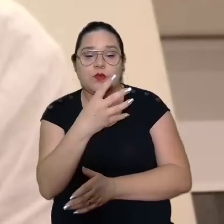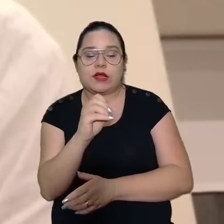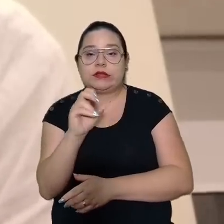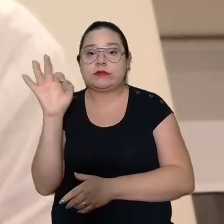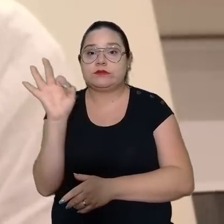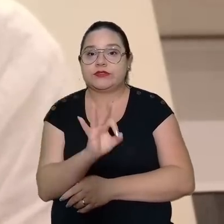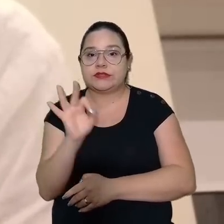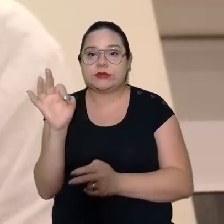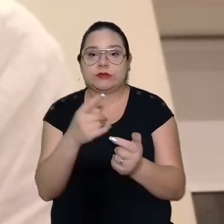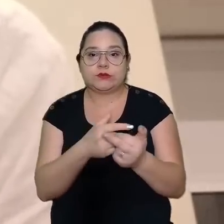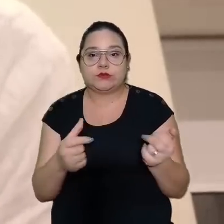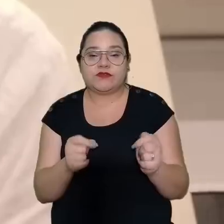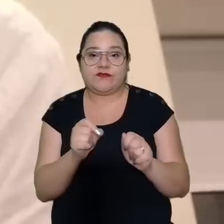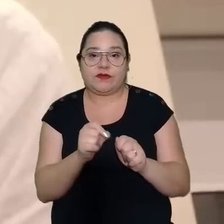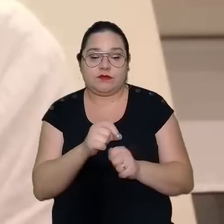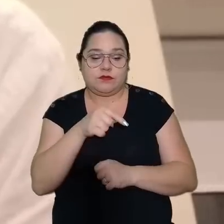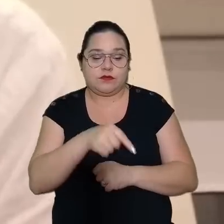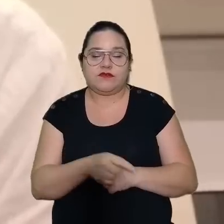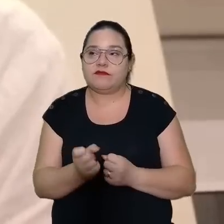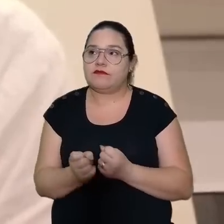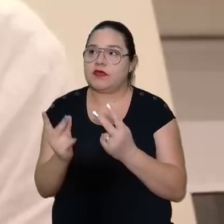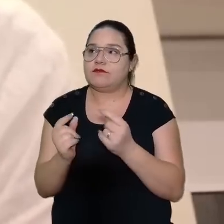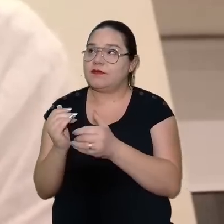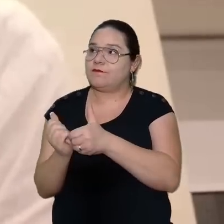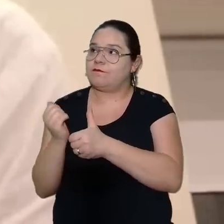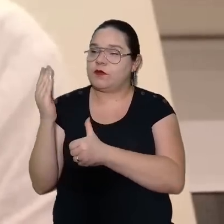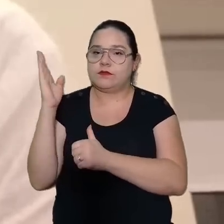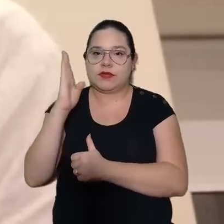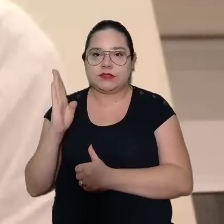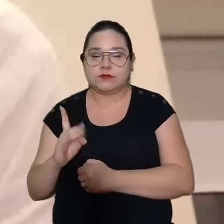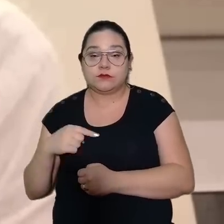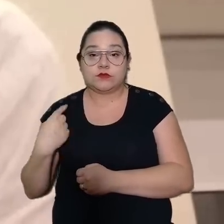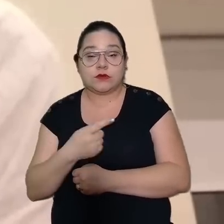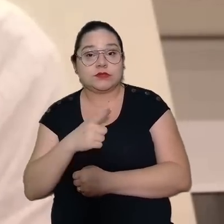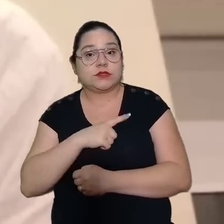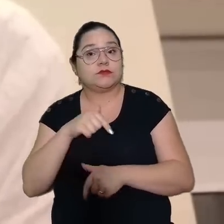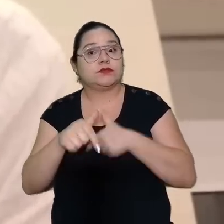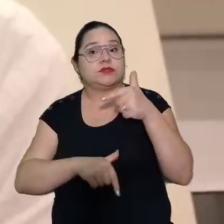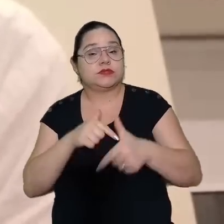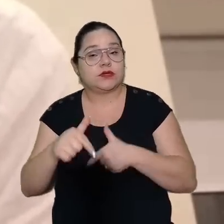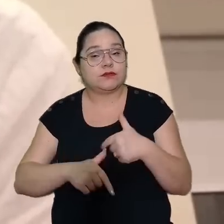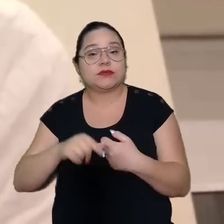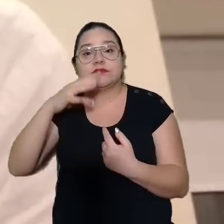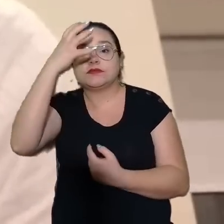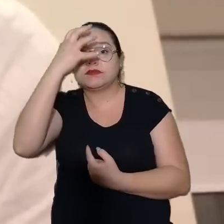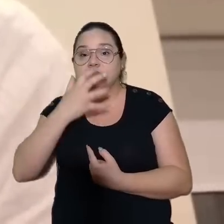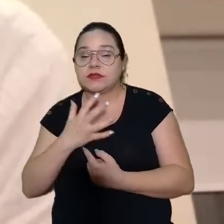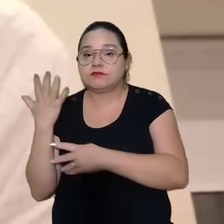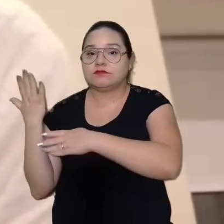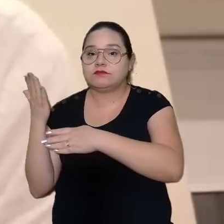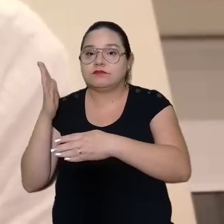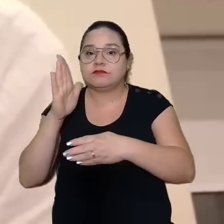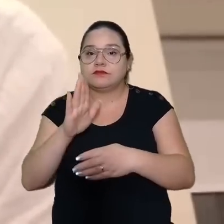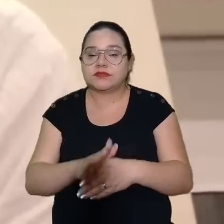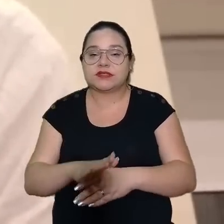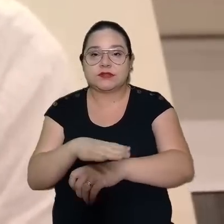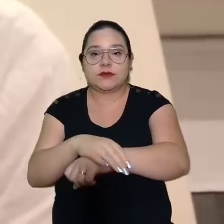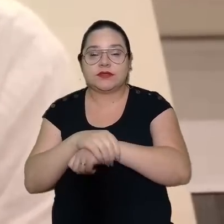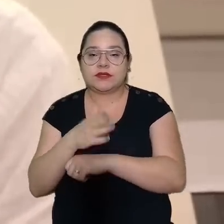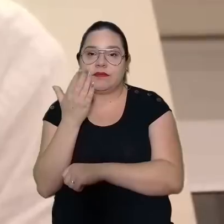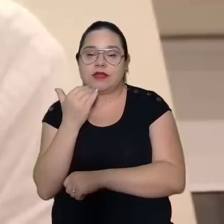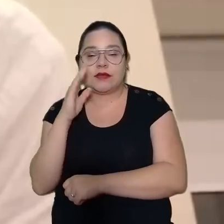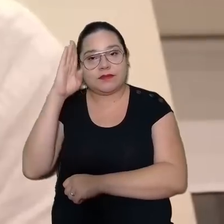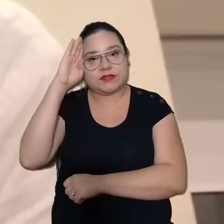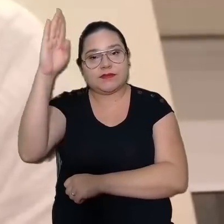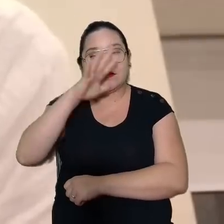tem um papel a cumprir na segurança alimentar, principalmente da Ásia e da África, né? E nessas regiões a população vai